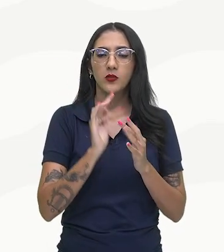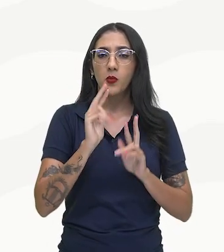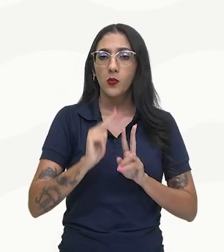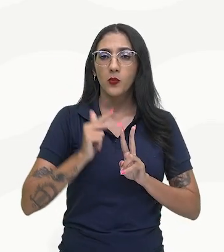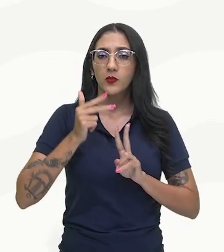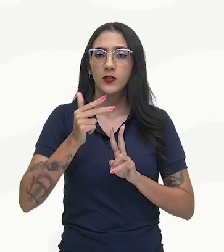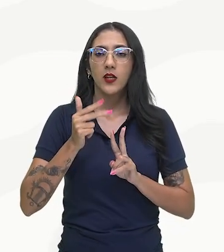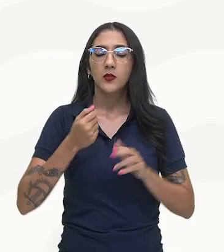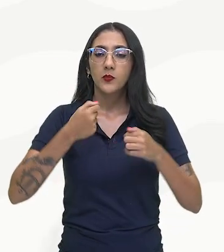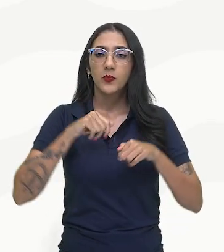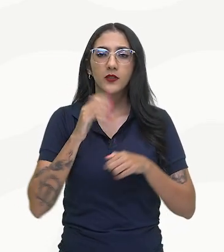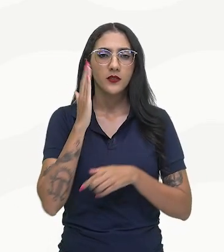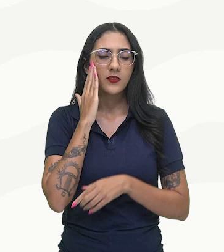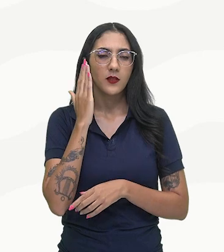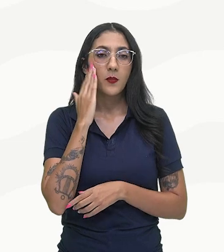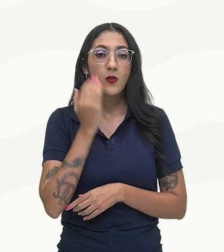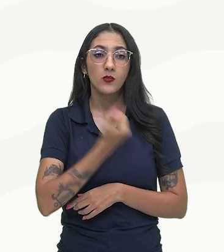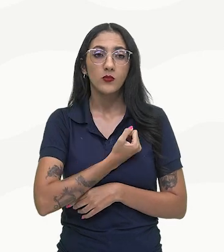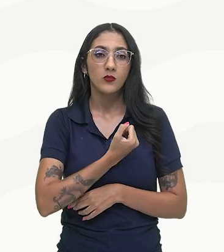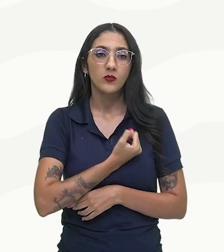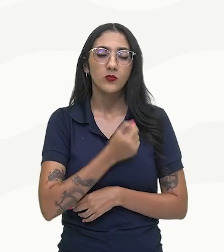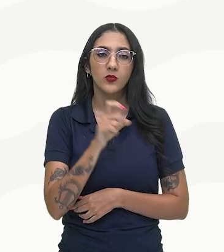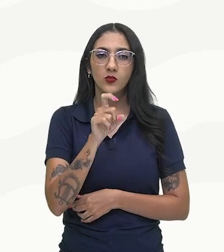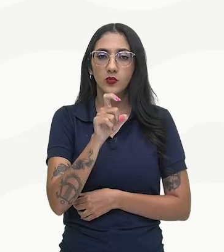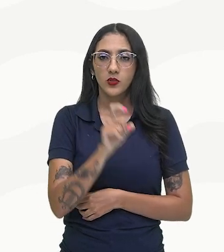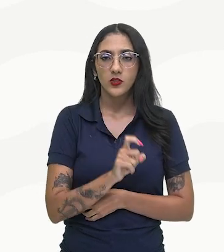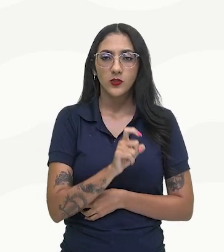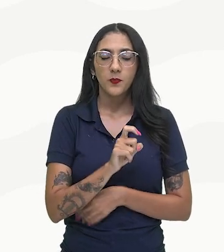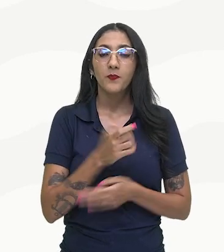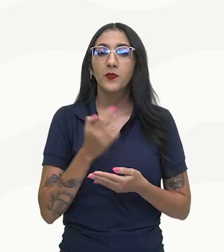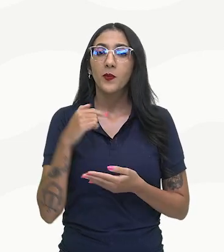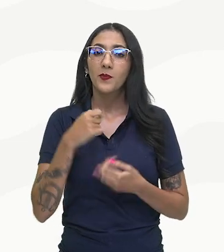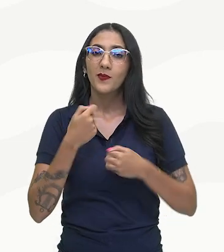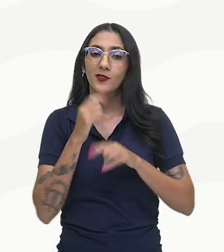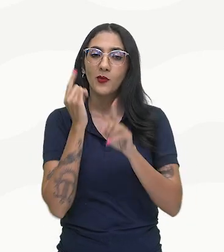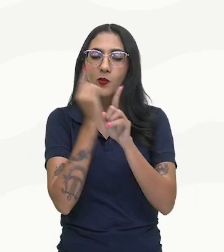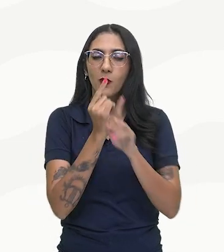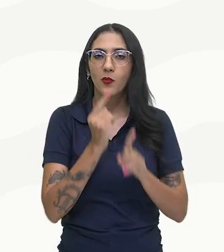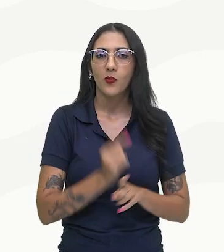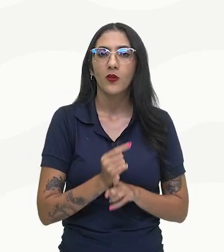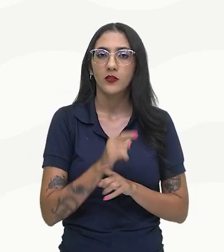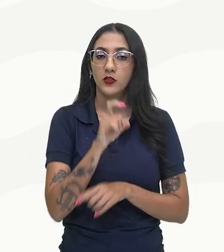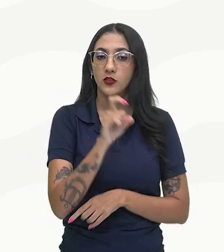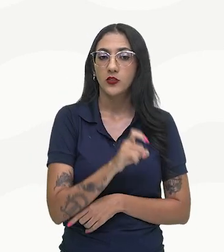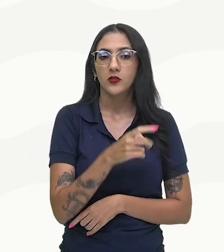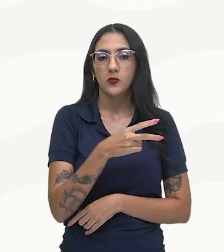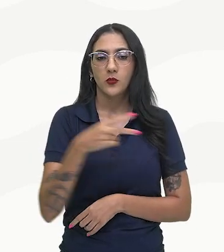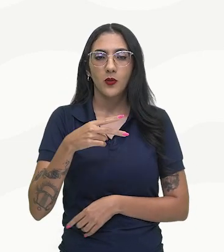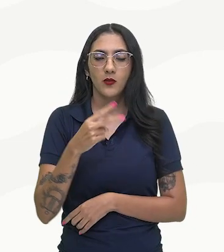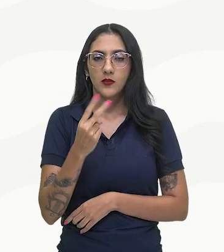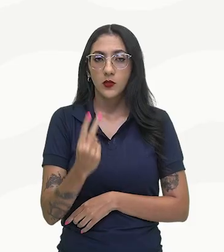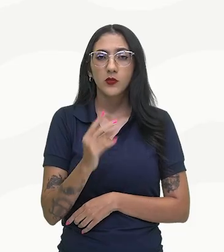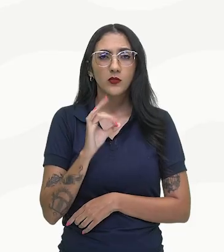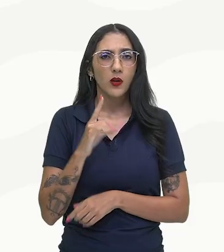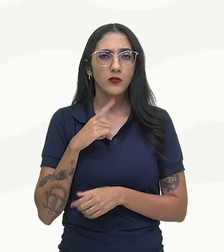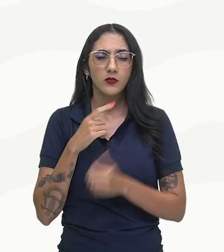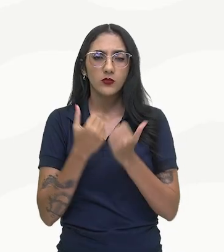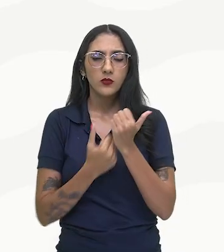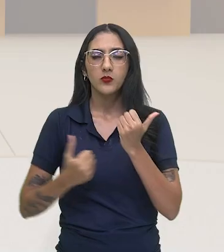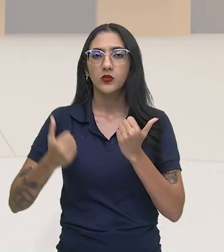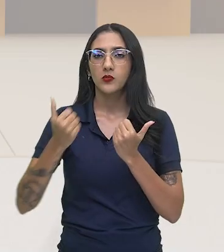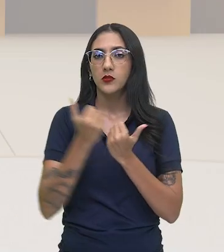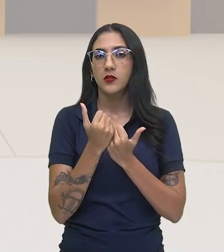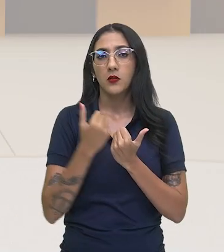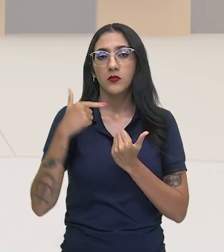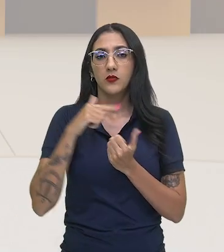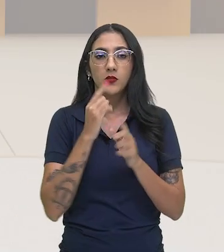ter lá o valor para x, né? Então, nós calculamos aí o valor numérico para x igual a 2. Então, substitua e você vai encontrar, então, o